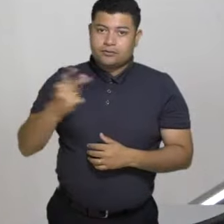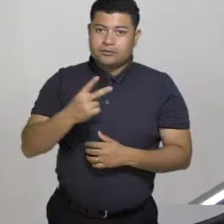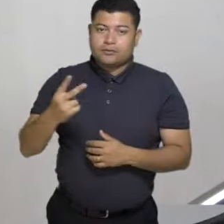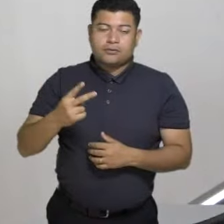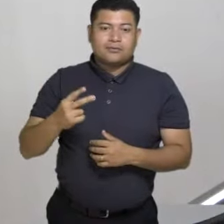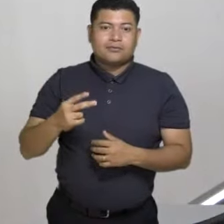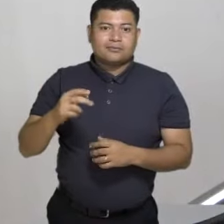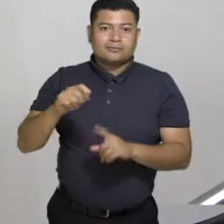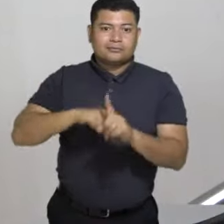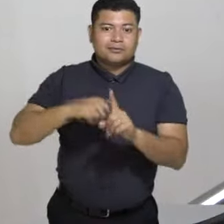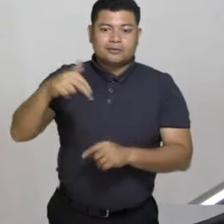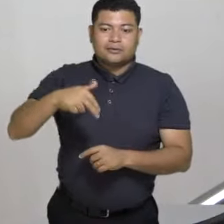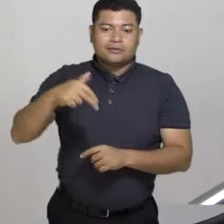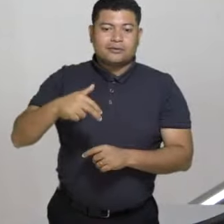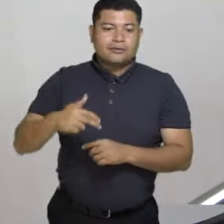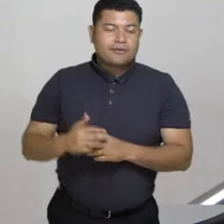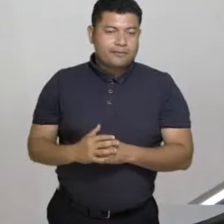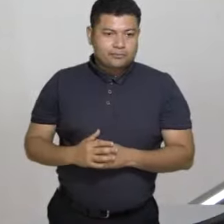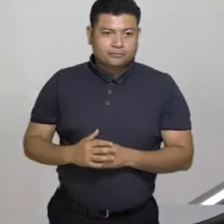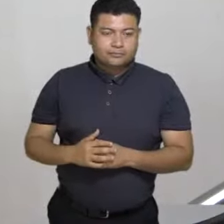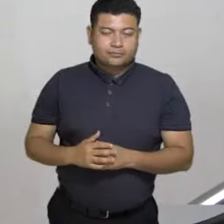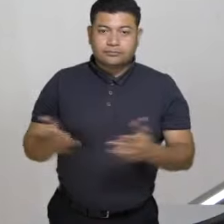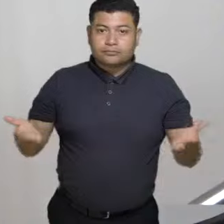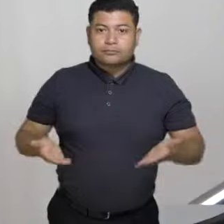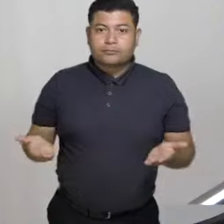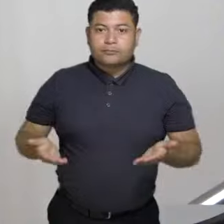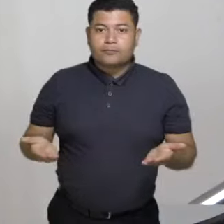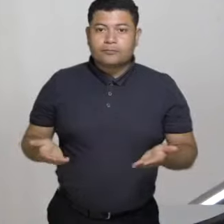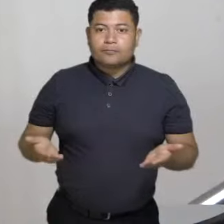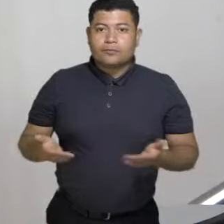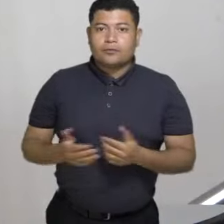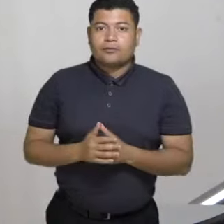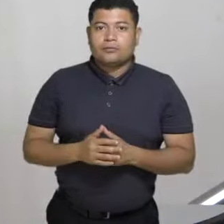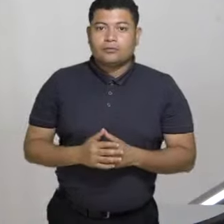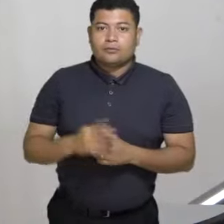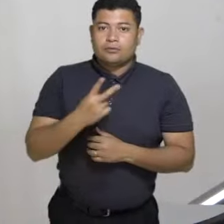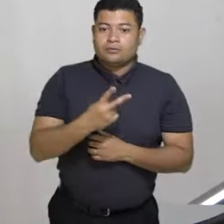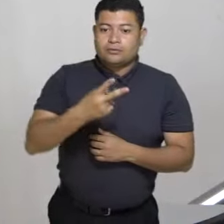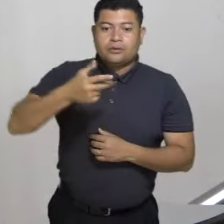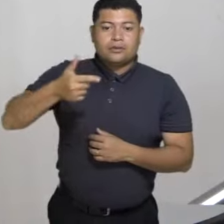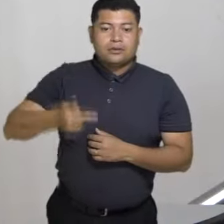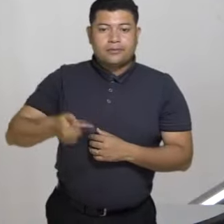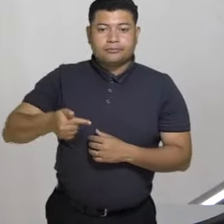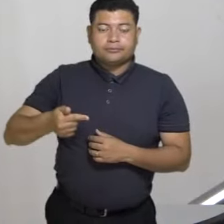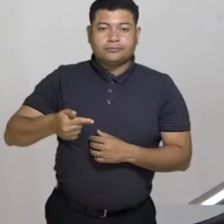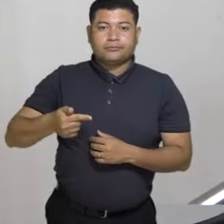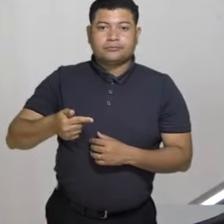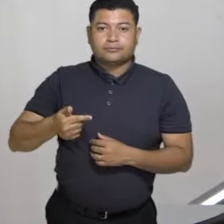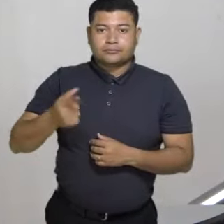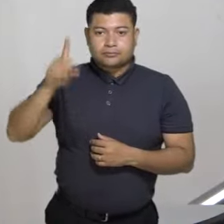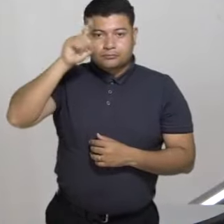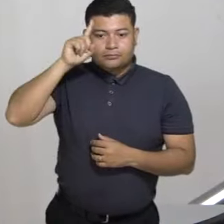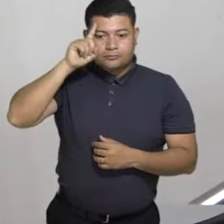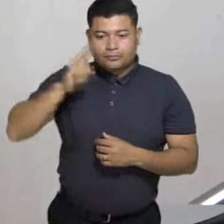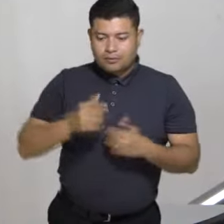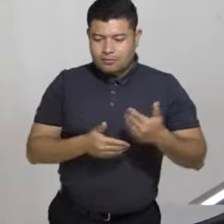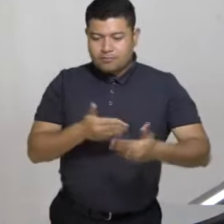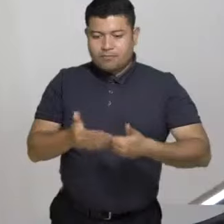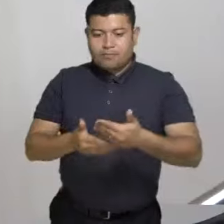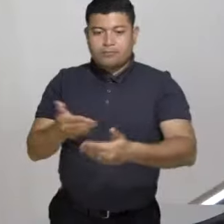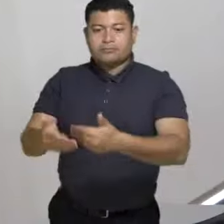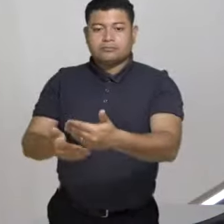novembro. Hoje é o 27º dia de tramitação